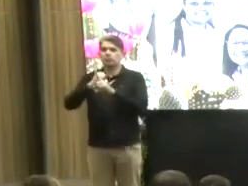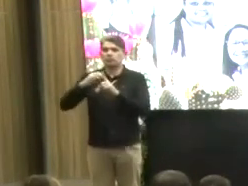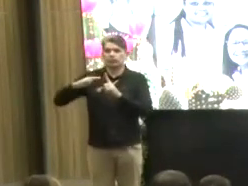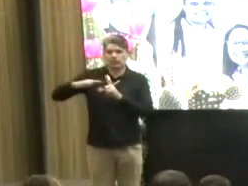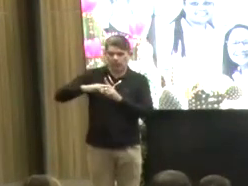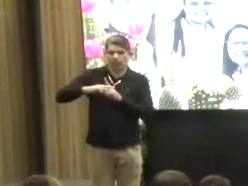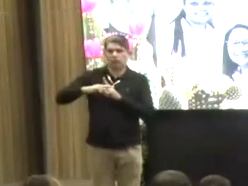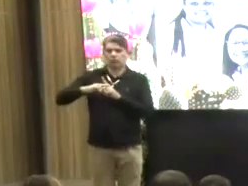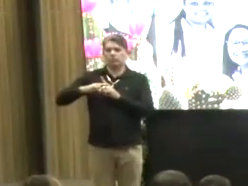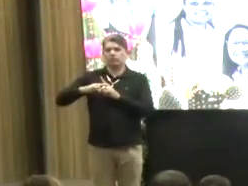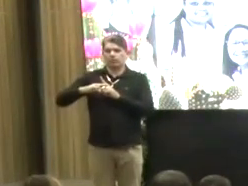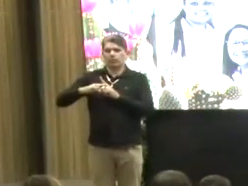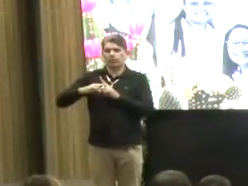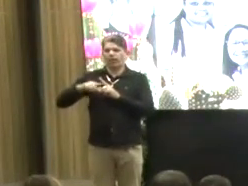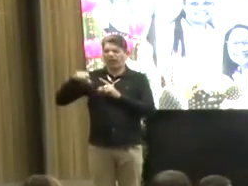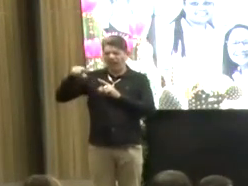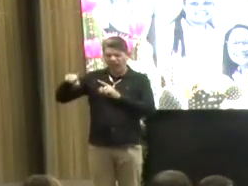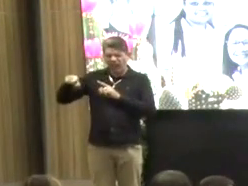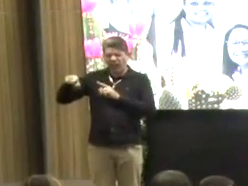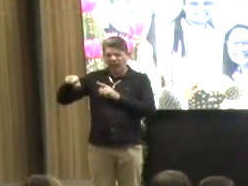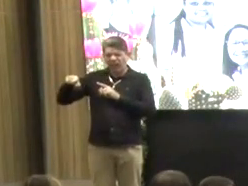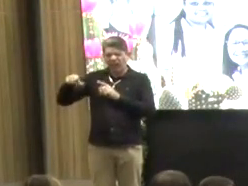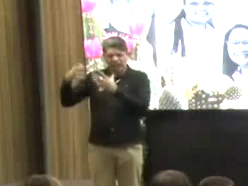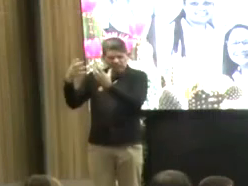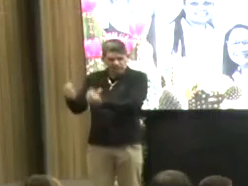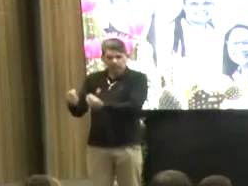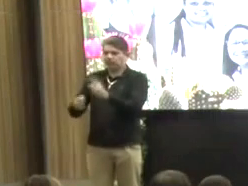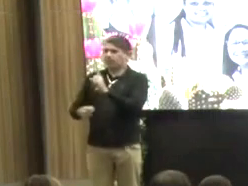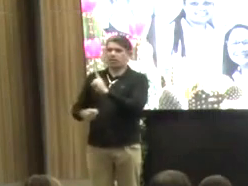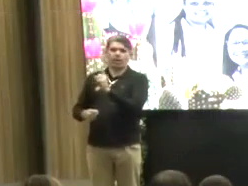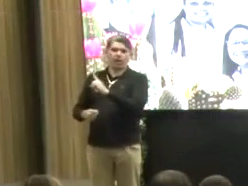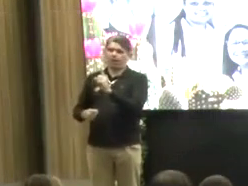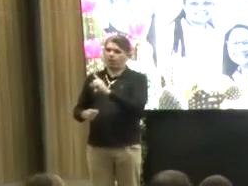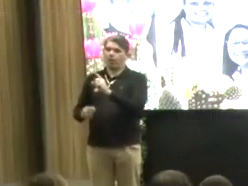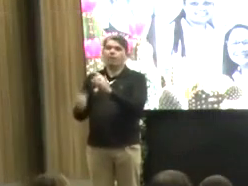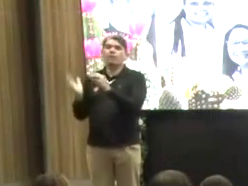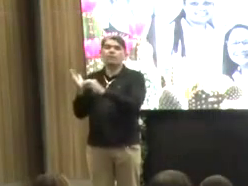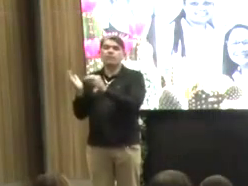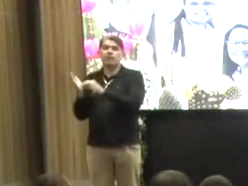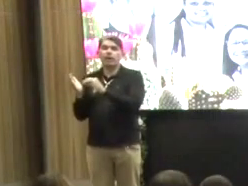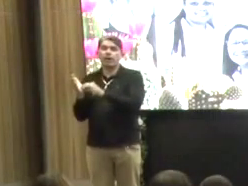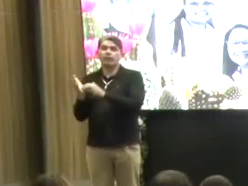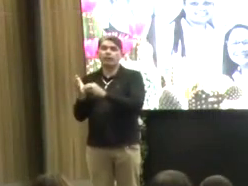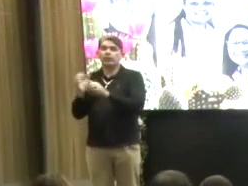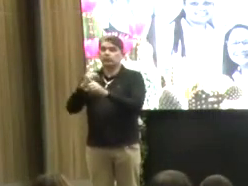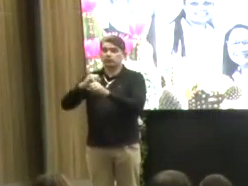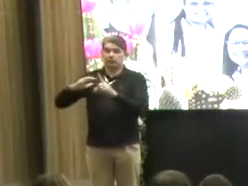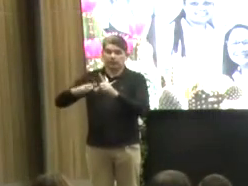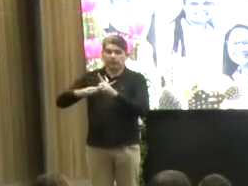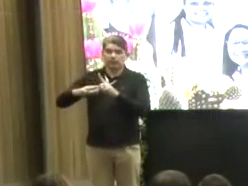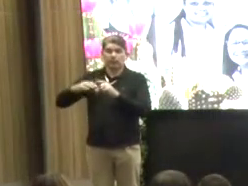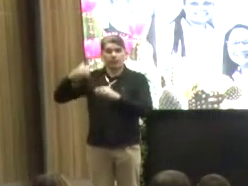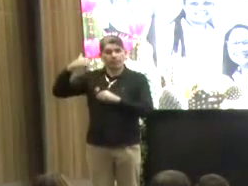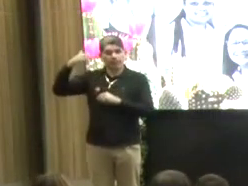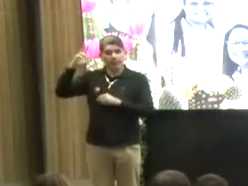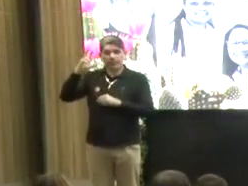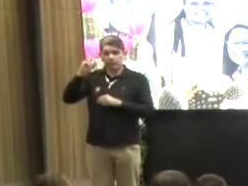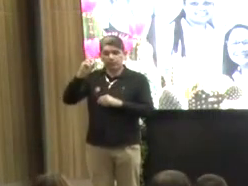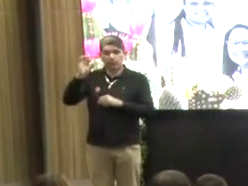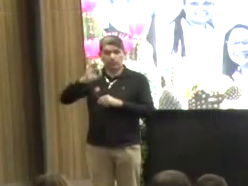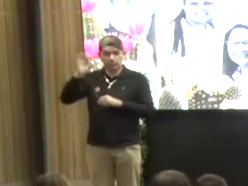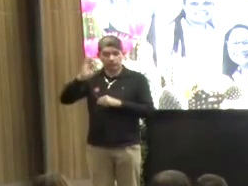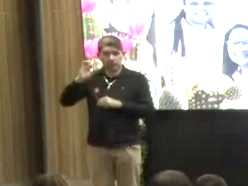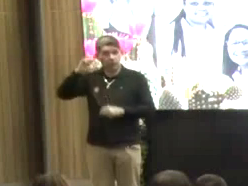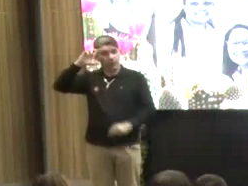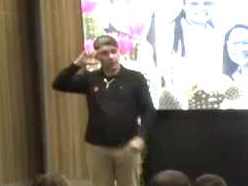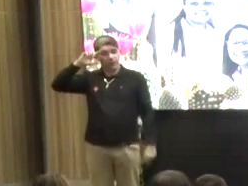não é aceitável para uma sociedade que em mais de 50% é composta por pessoas negras,